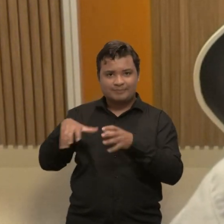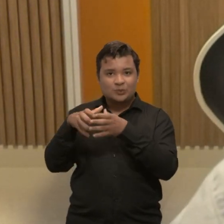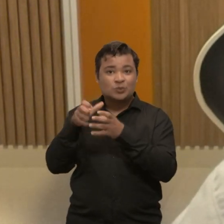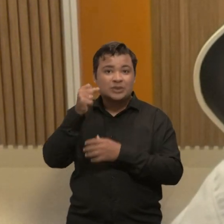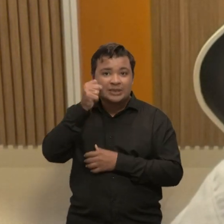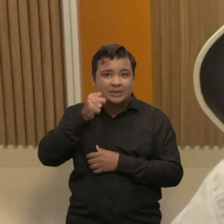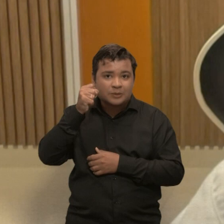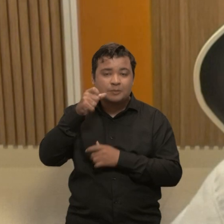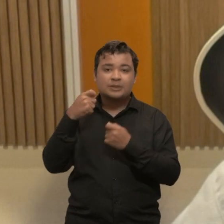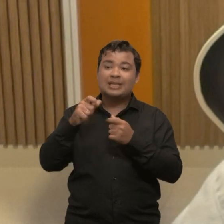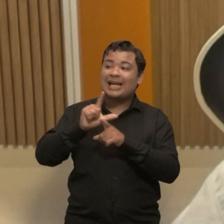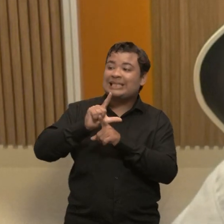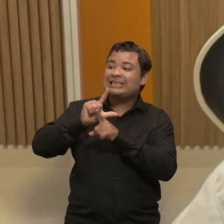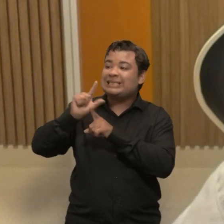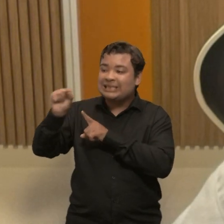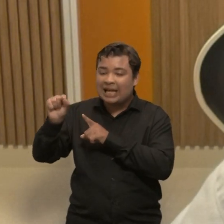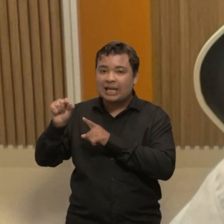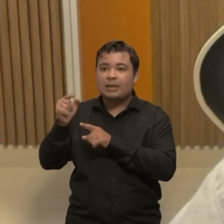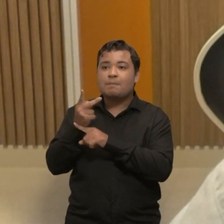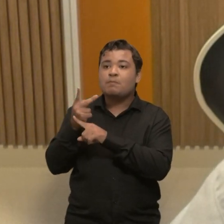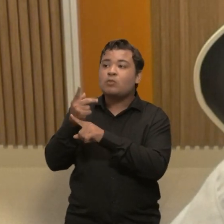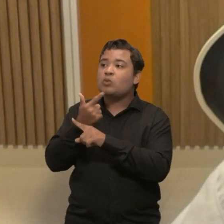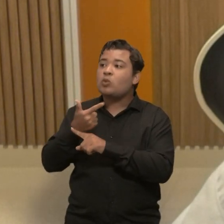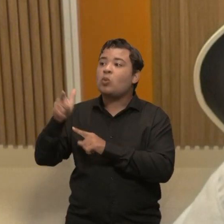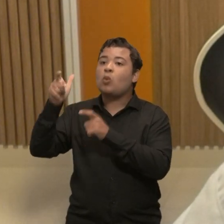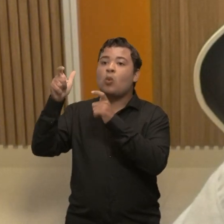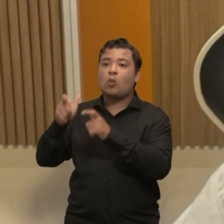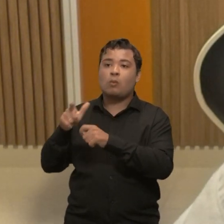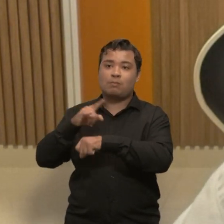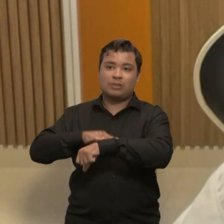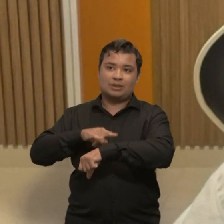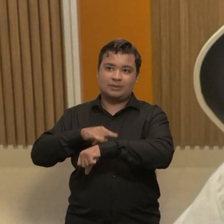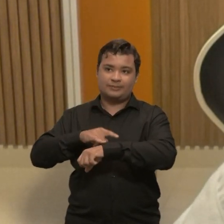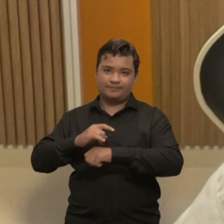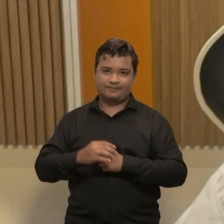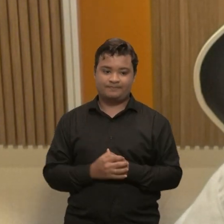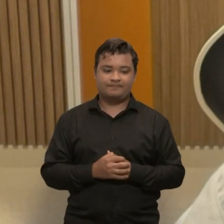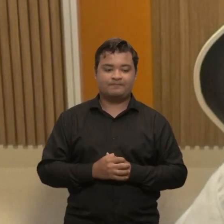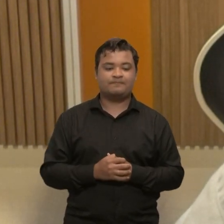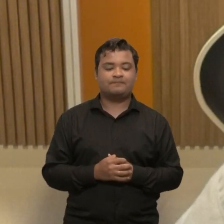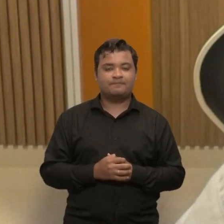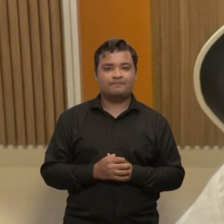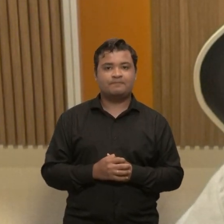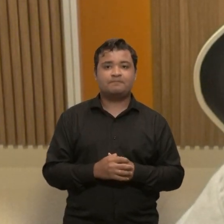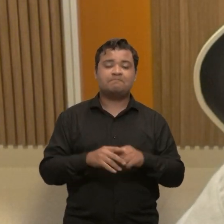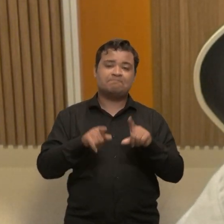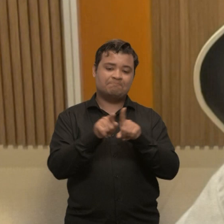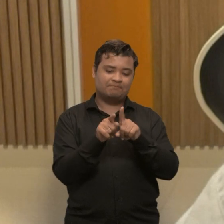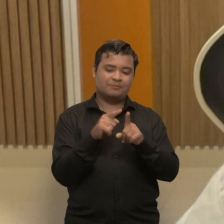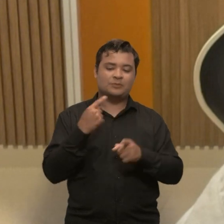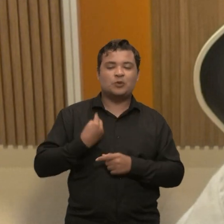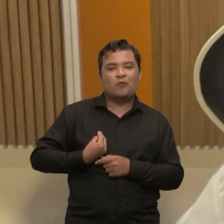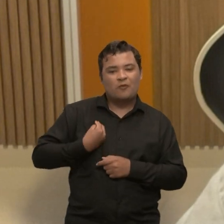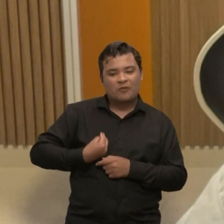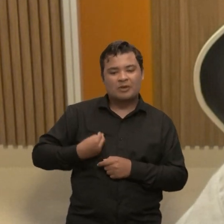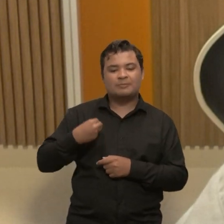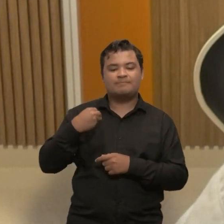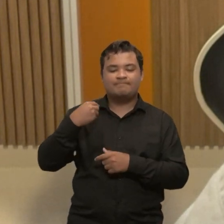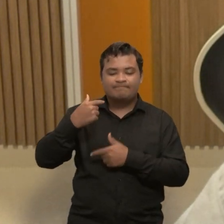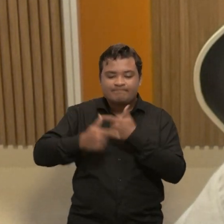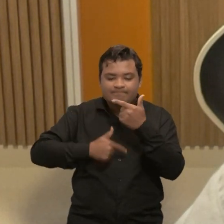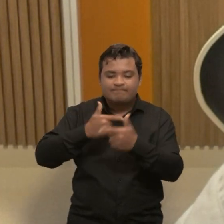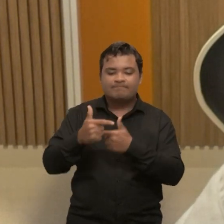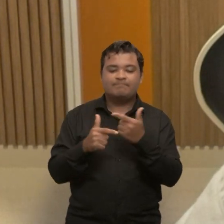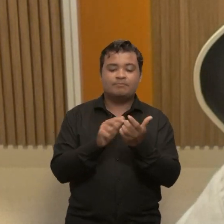para poder utilizar o banheiro, por exemplo. E durante as nossas vivências, as nossas tratativas